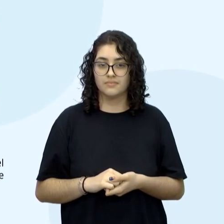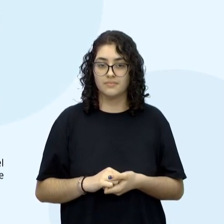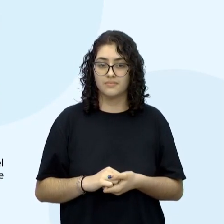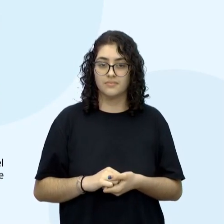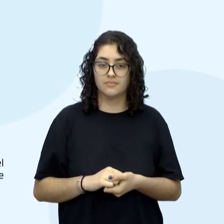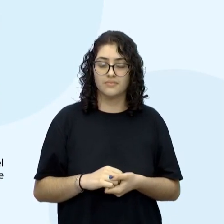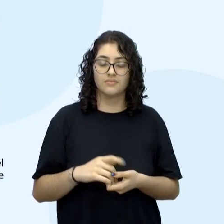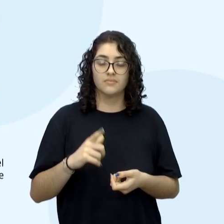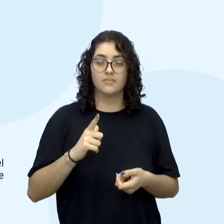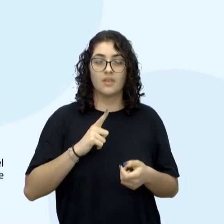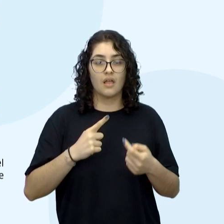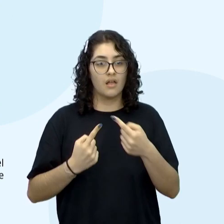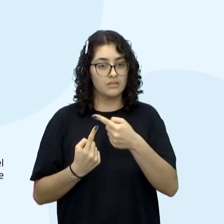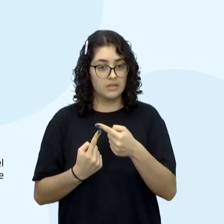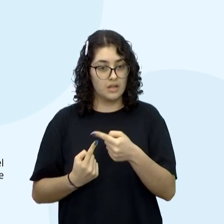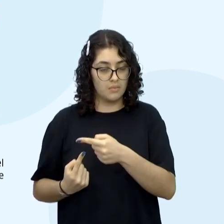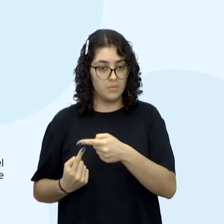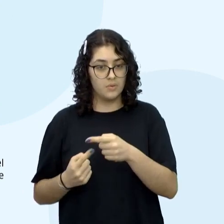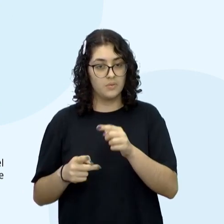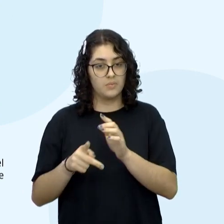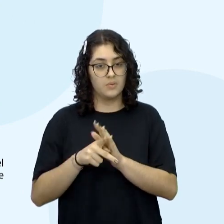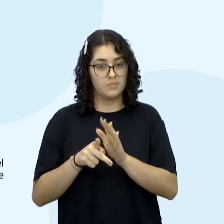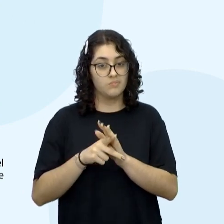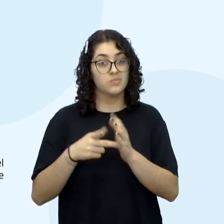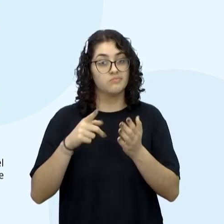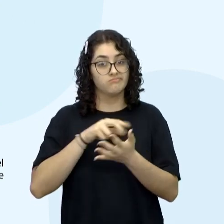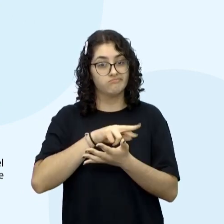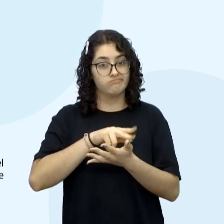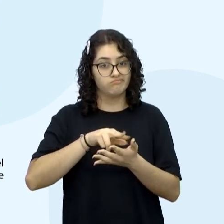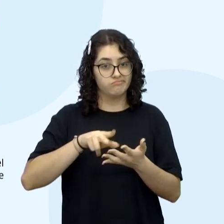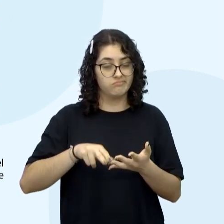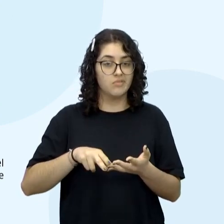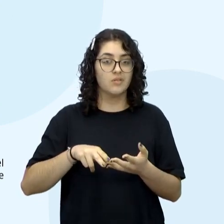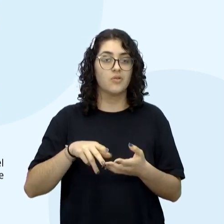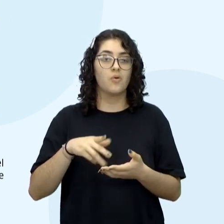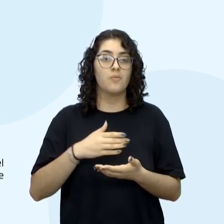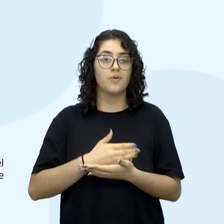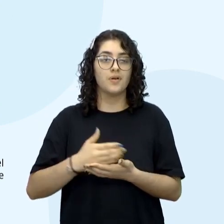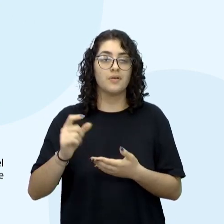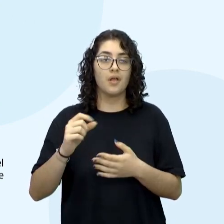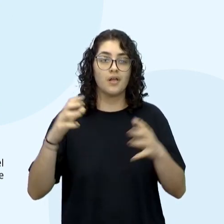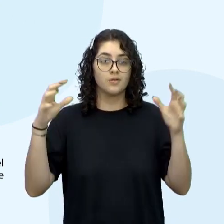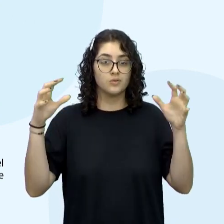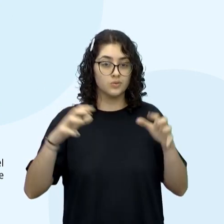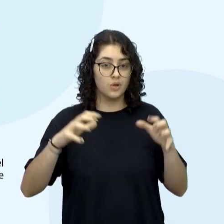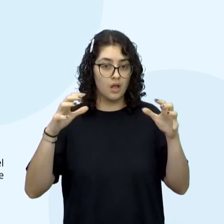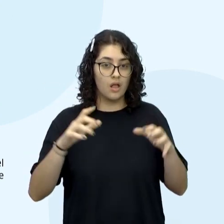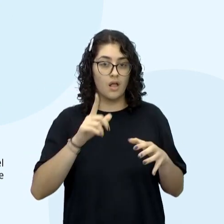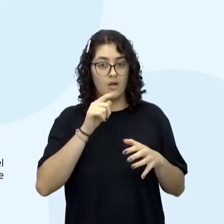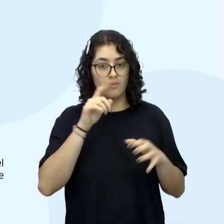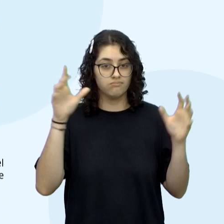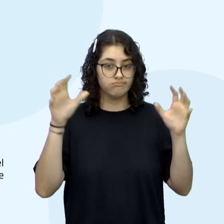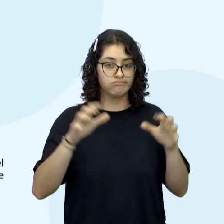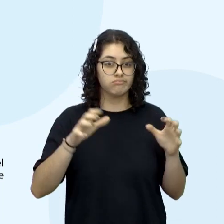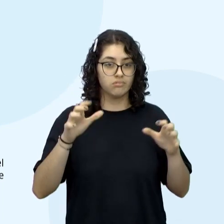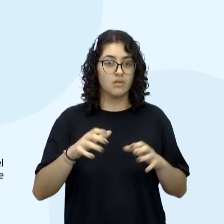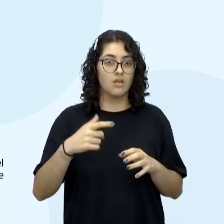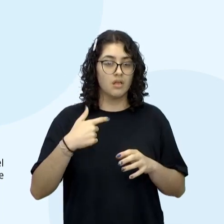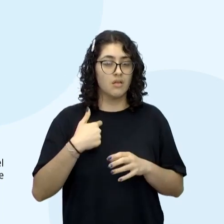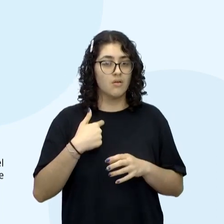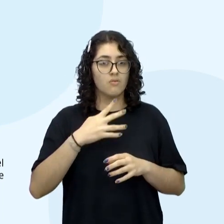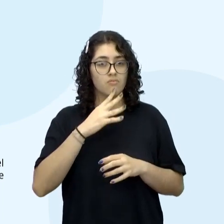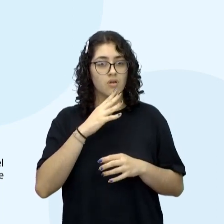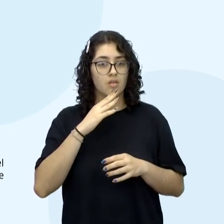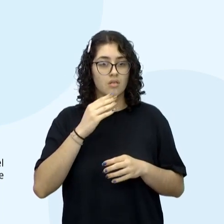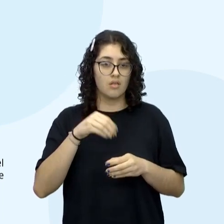tem os tipos, né, de erosão. A gente vai começar com a das chuvas, né, que também é uma das erosões que eu mais ouvi falar